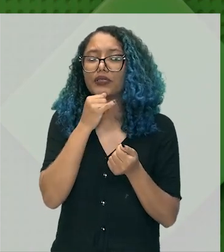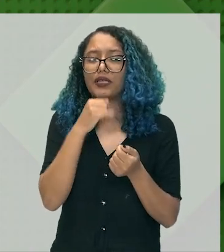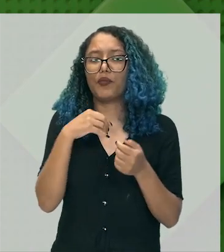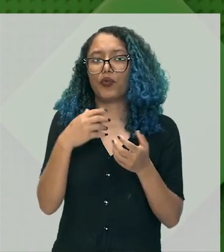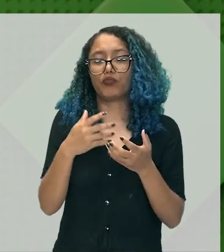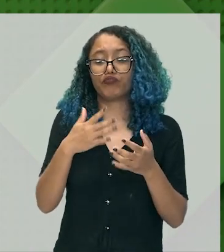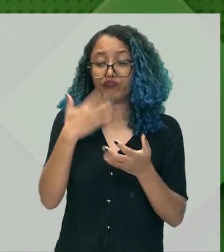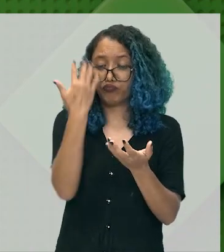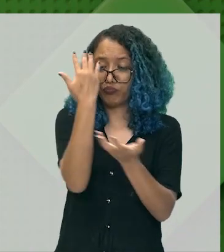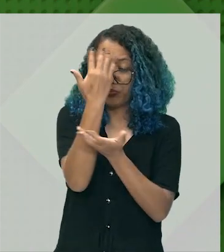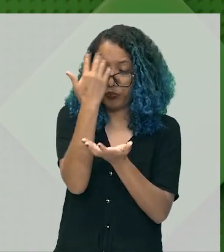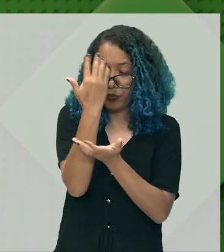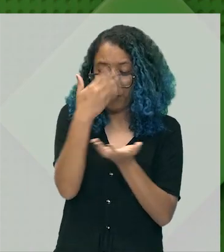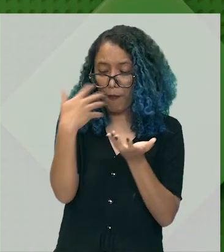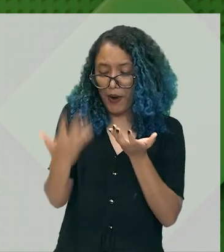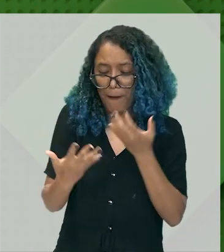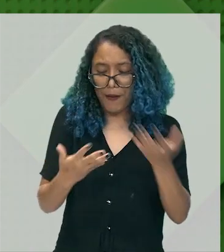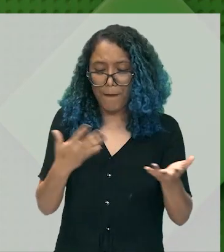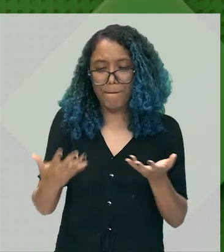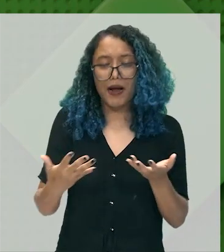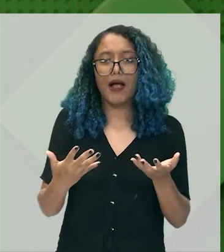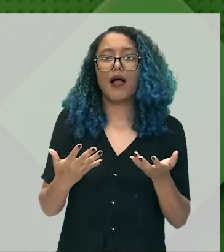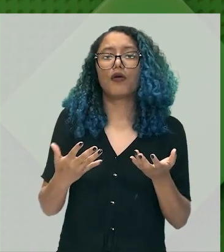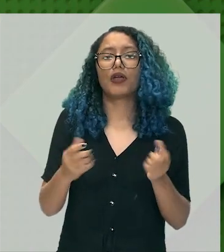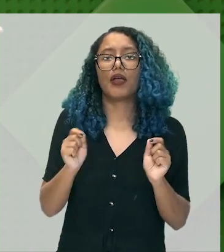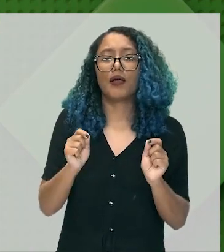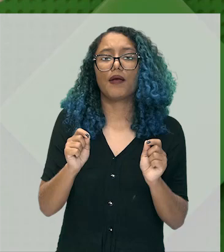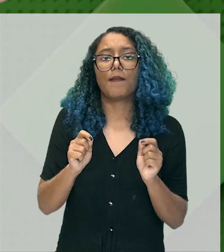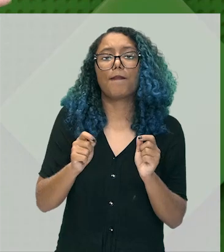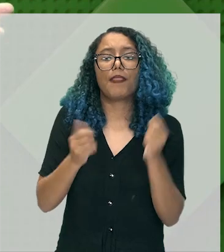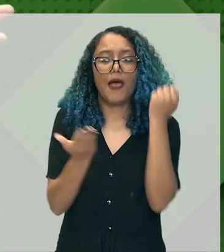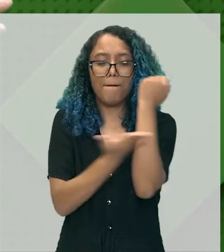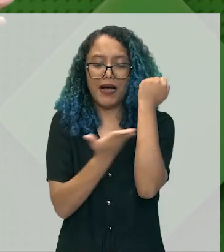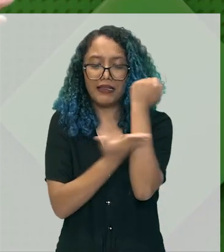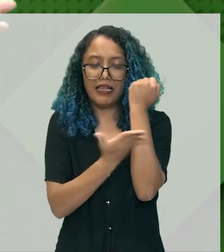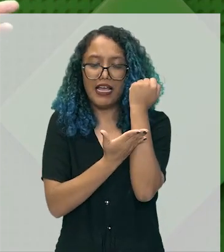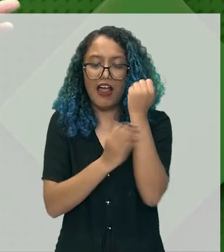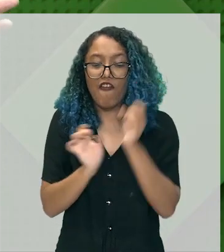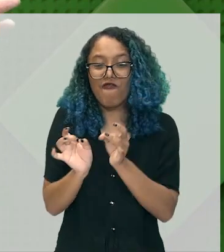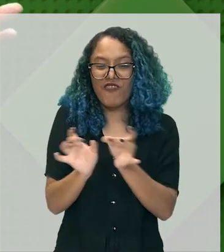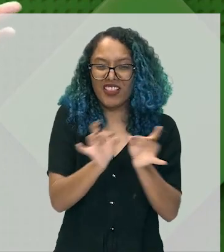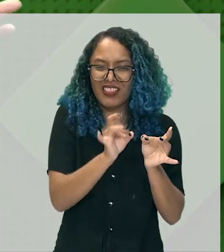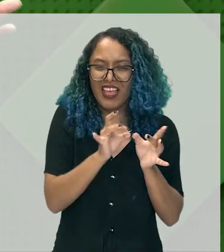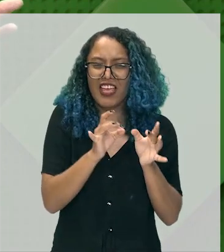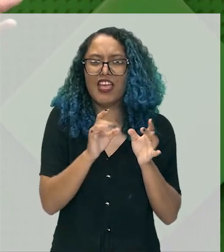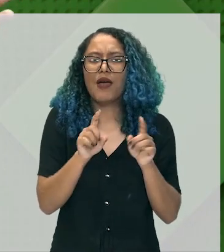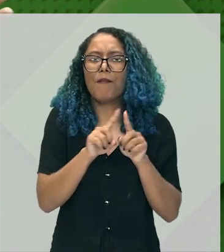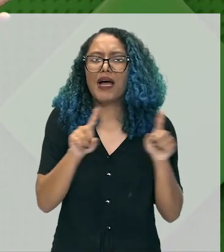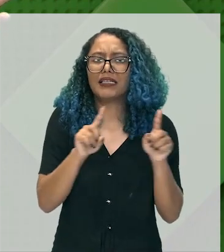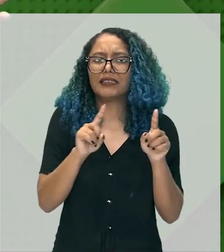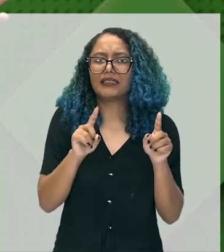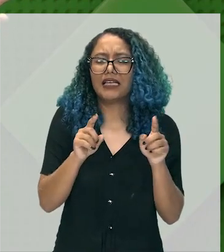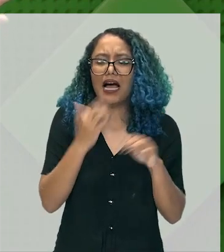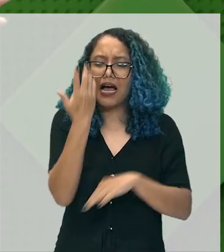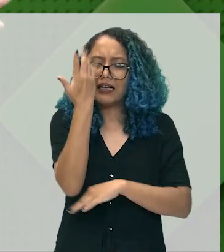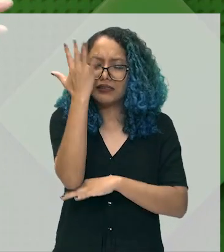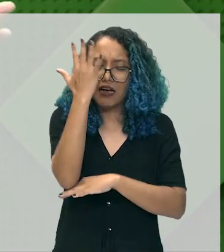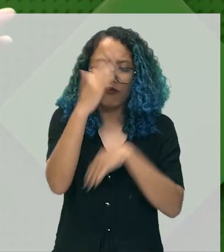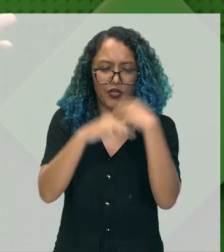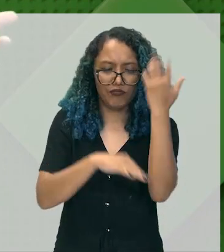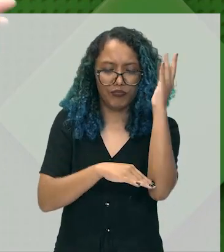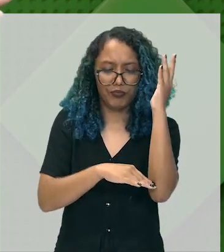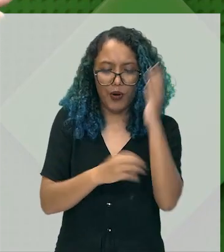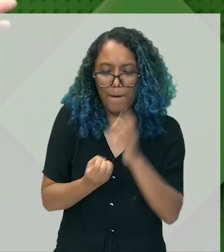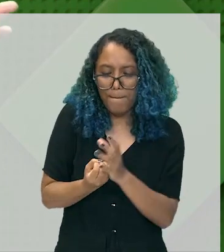madeira, por exemplo. Então, essas árvores vão crescer rápido assim para que